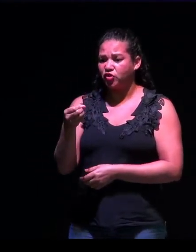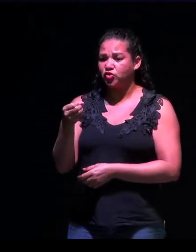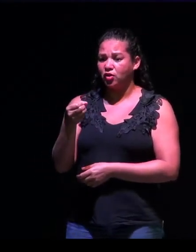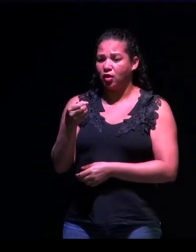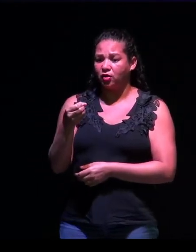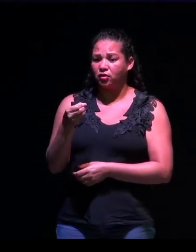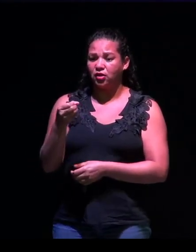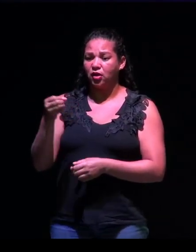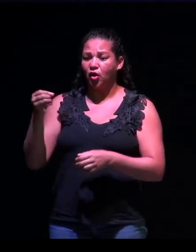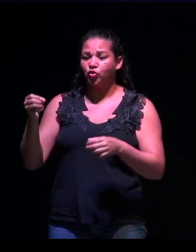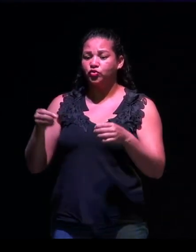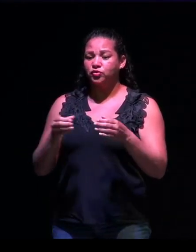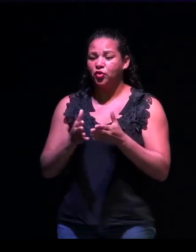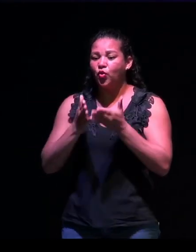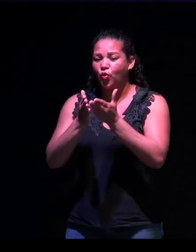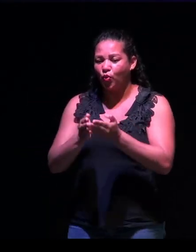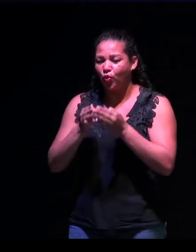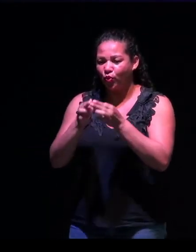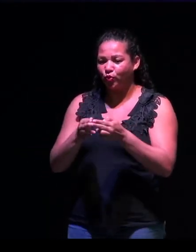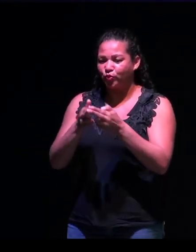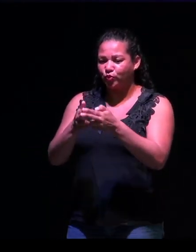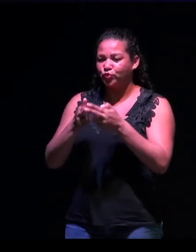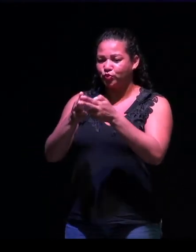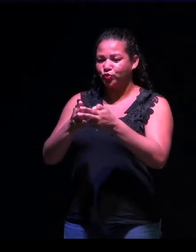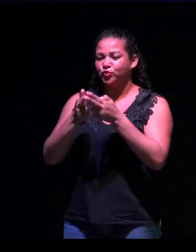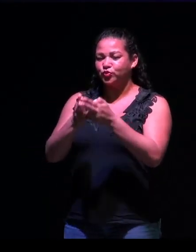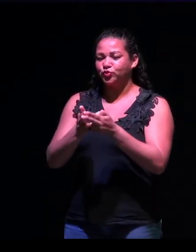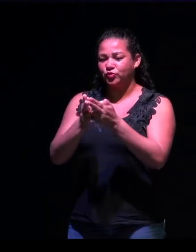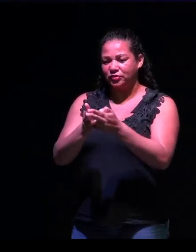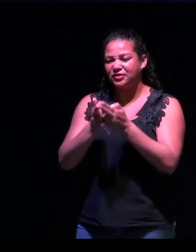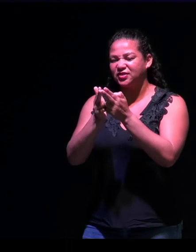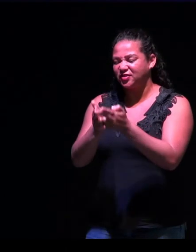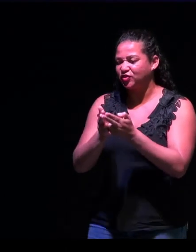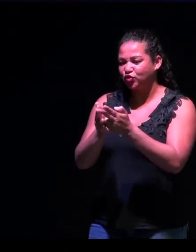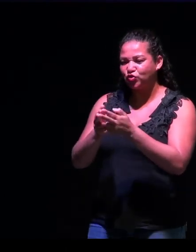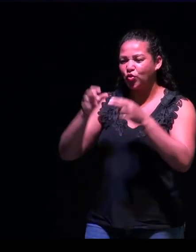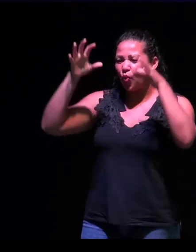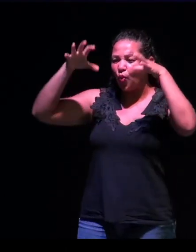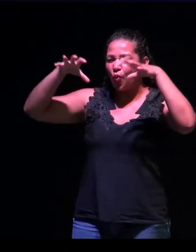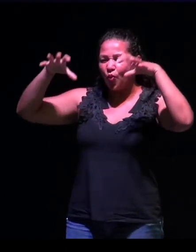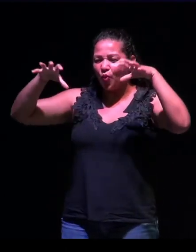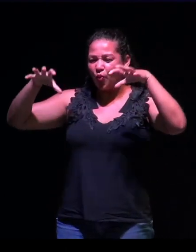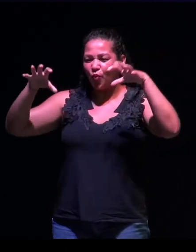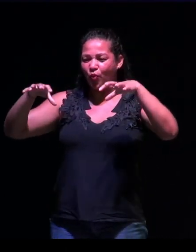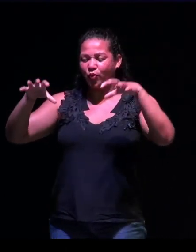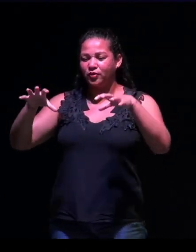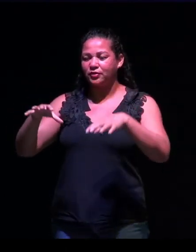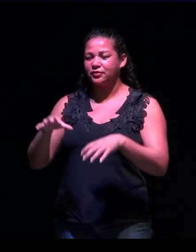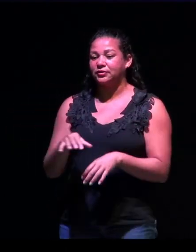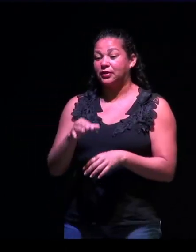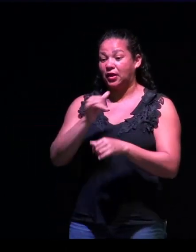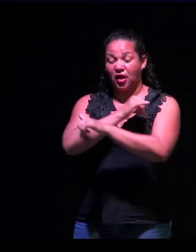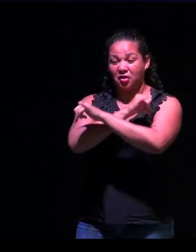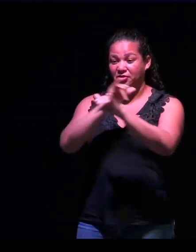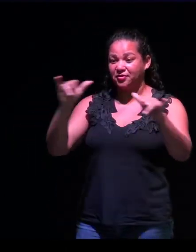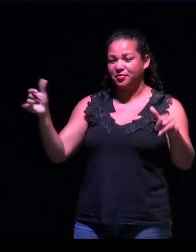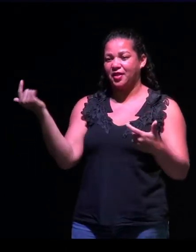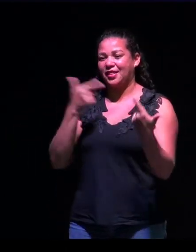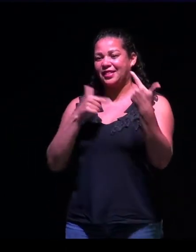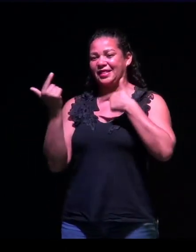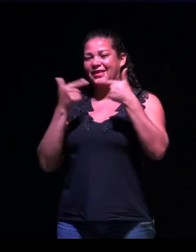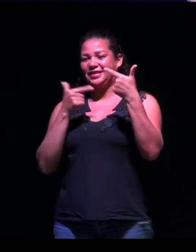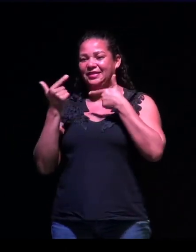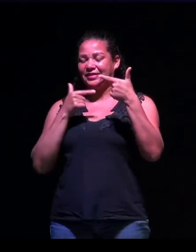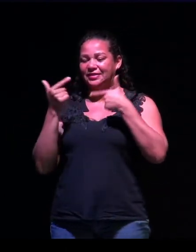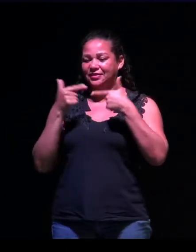morrer todo mundo, se converta, quem se converter vai ser salvo. E as pessoas zombaram dele, até que entraram